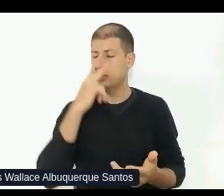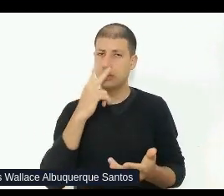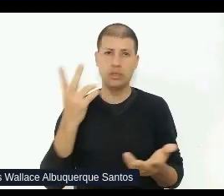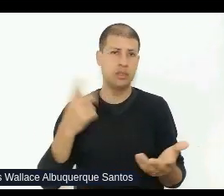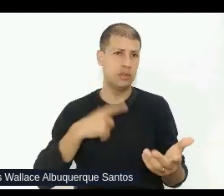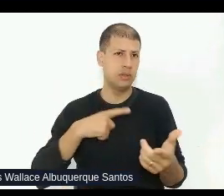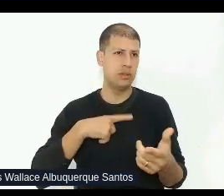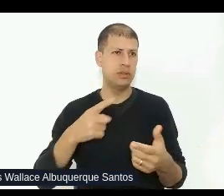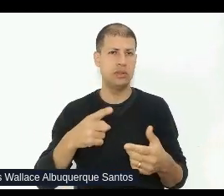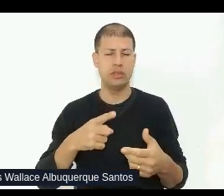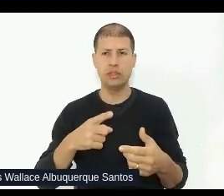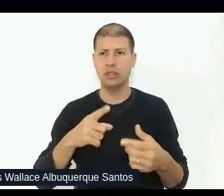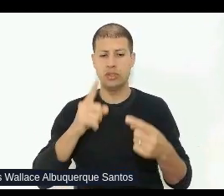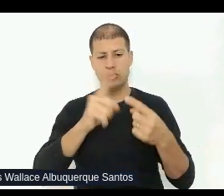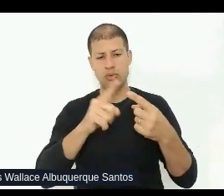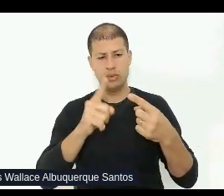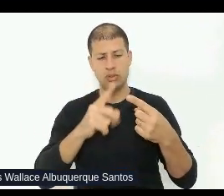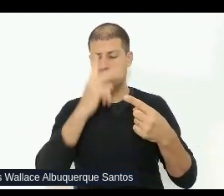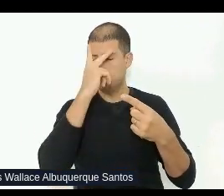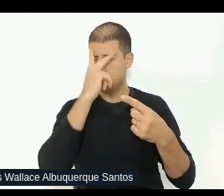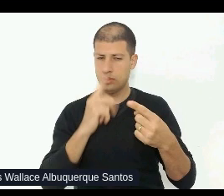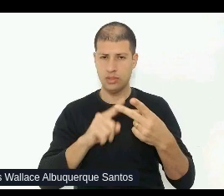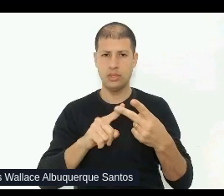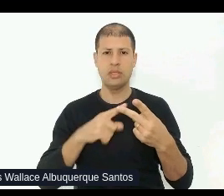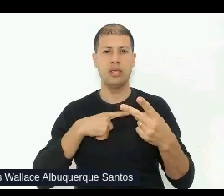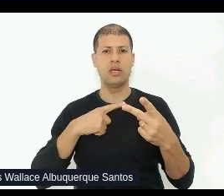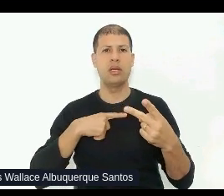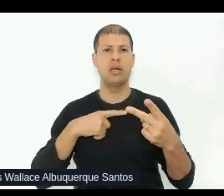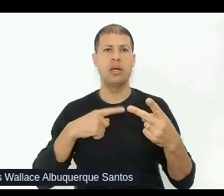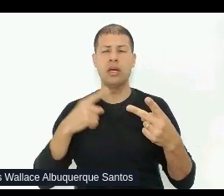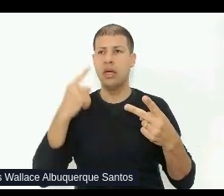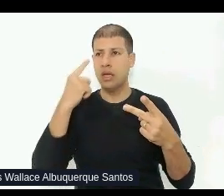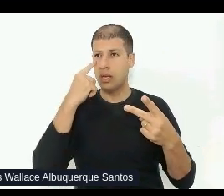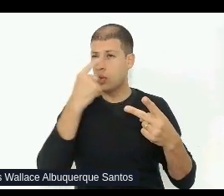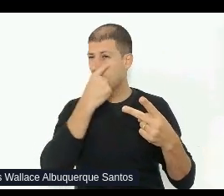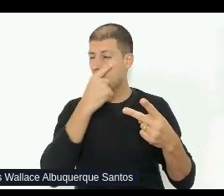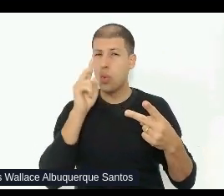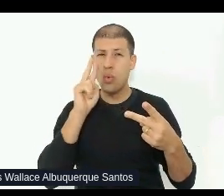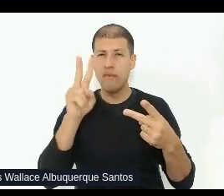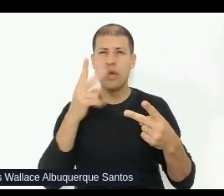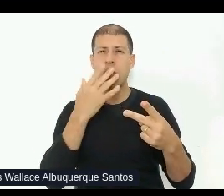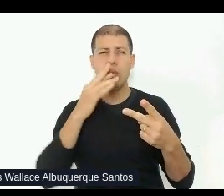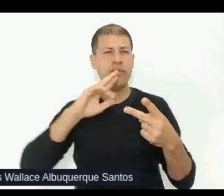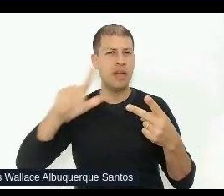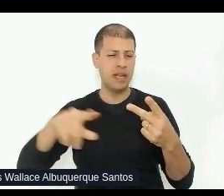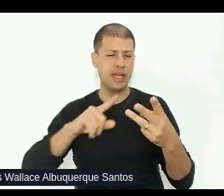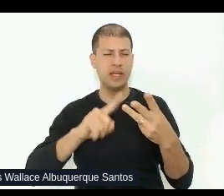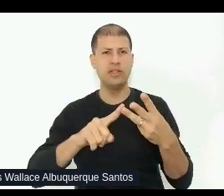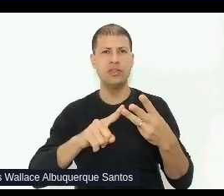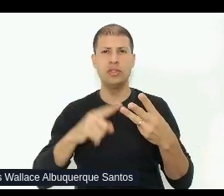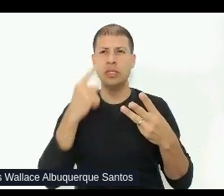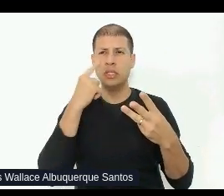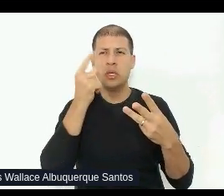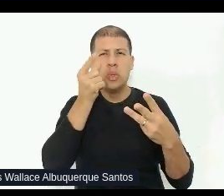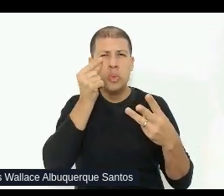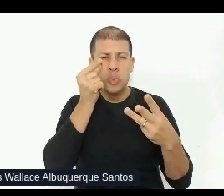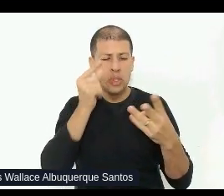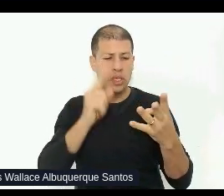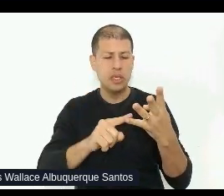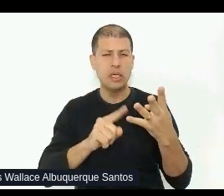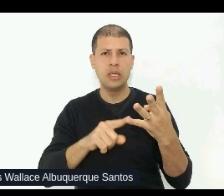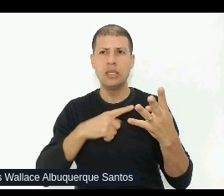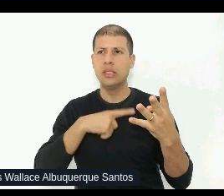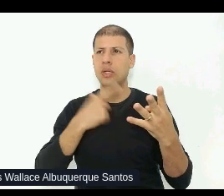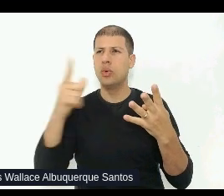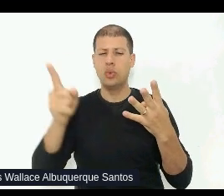quarto recorte, pessoas cegas, com daltonismo, com dislexia e com autismo. Né? Eu queria fazer um teste inclusivo ali